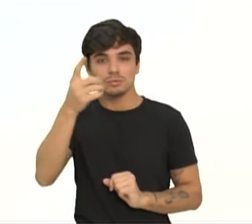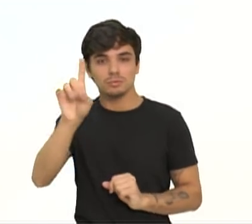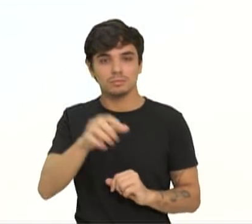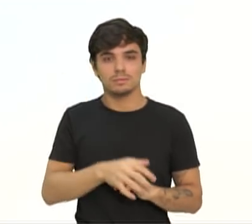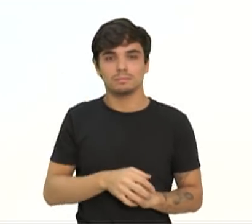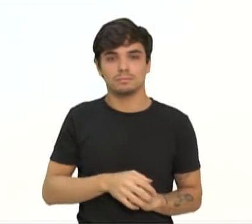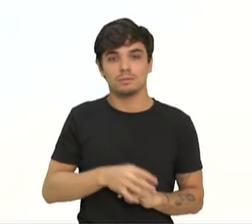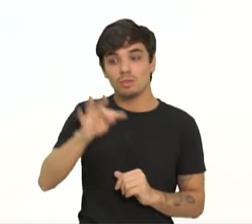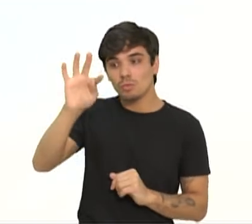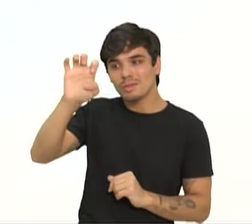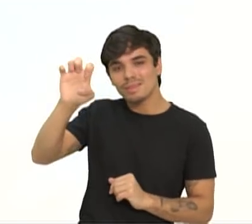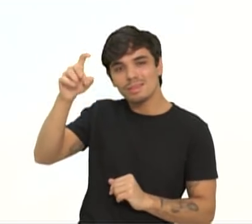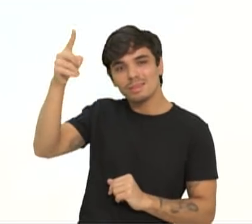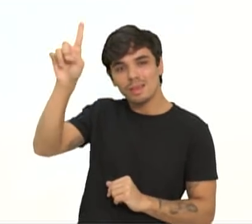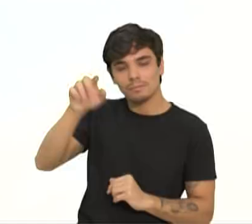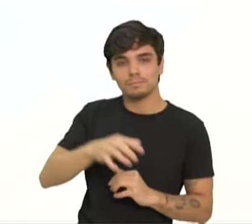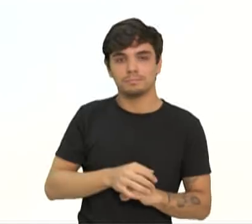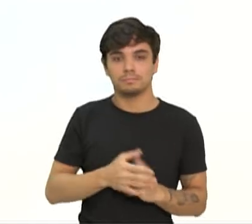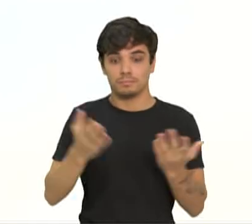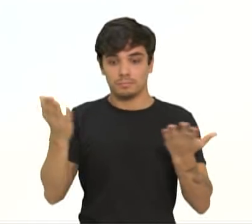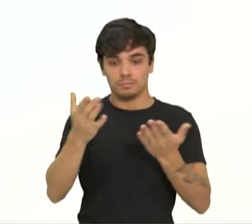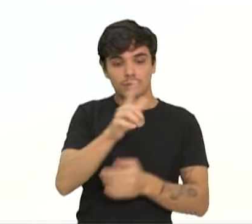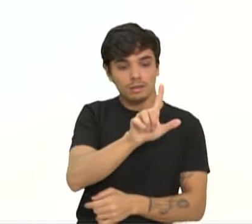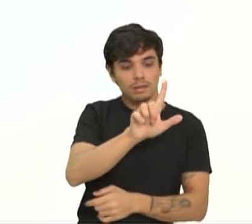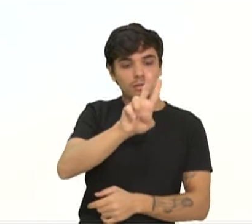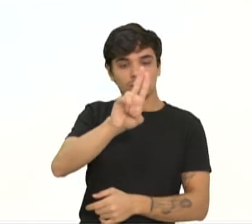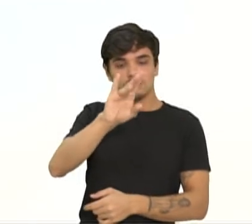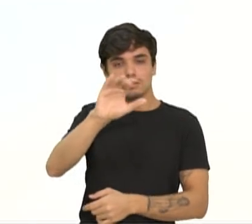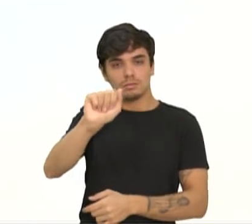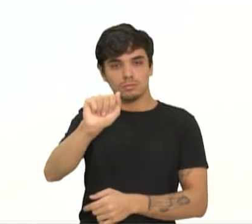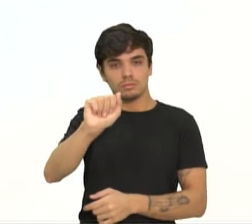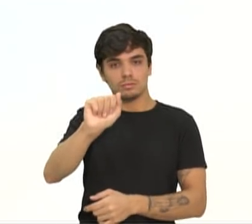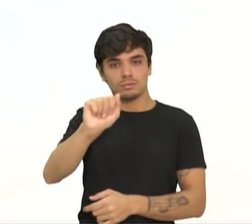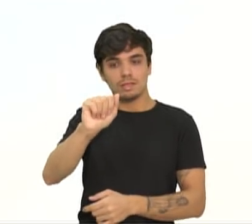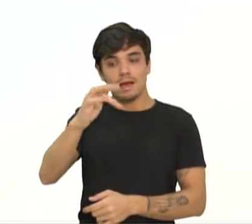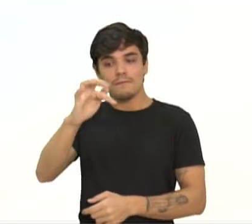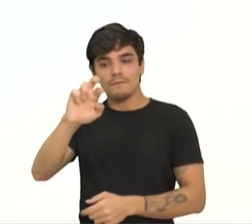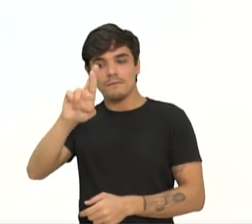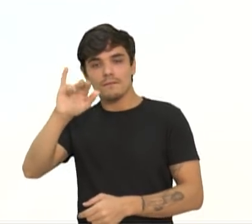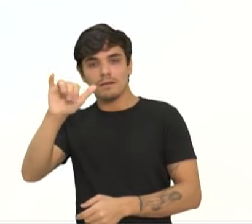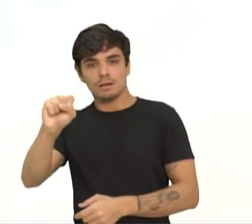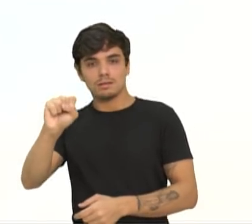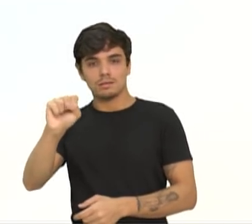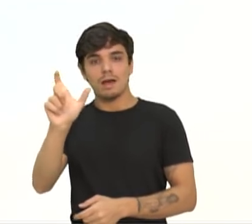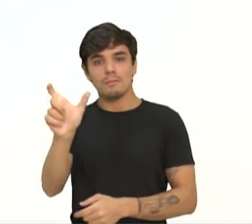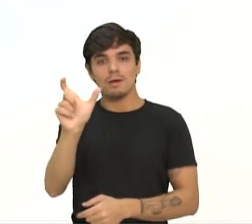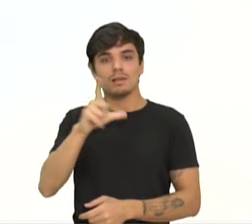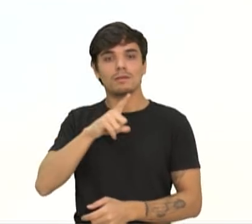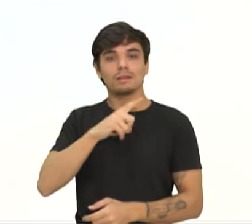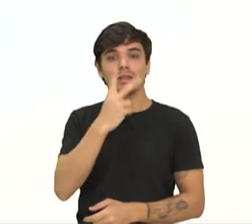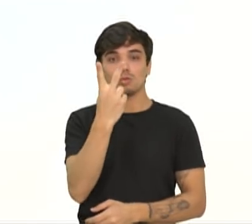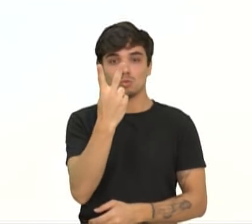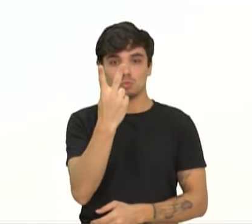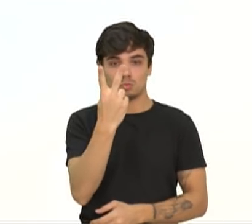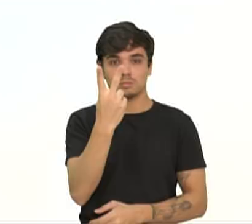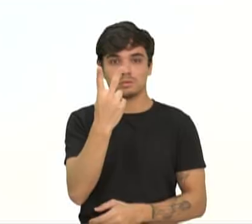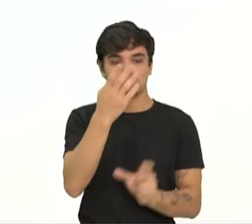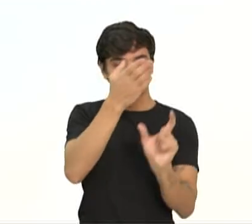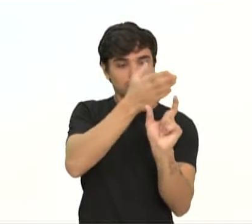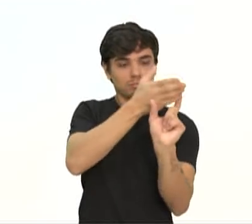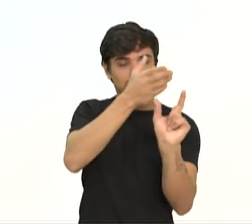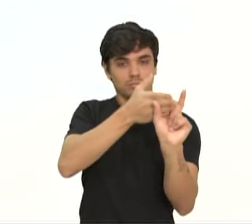acento. Agora, Lúcia, férias, são palavras que possuem 2 sílabas.